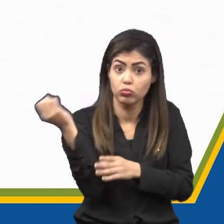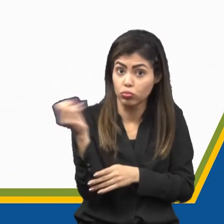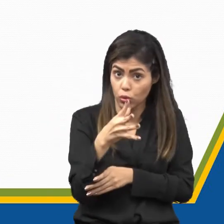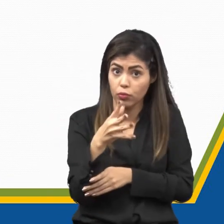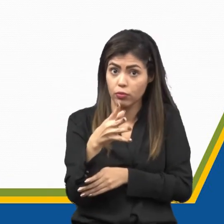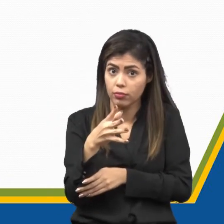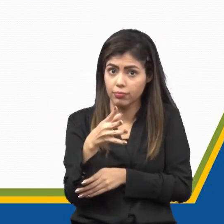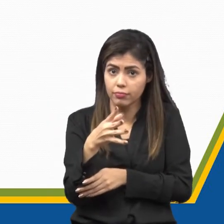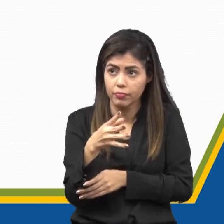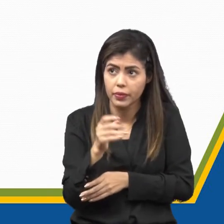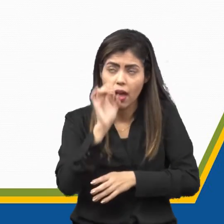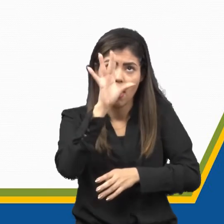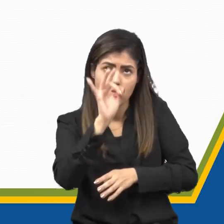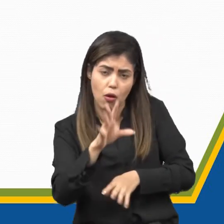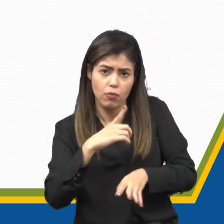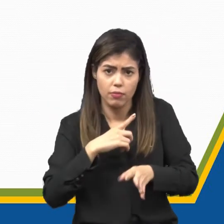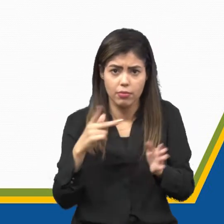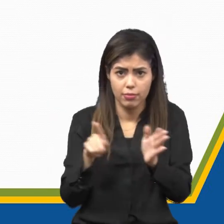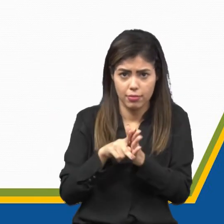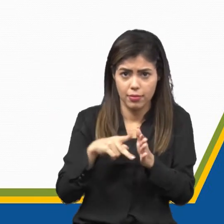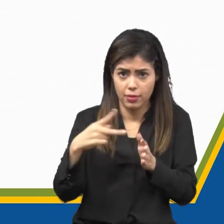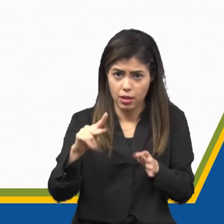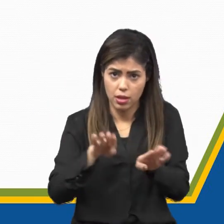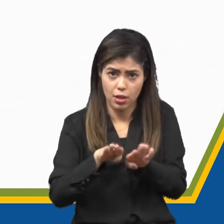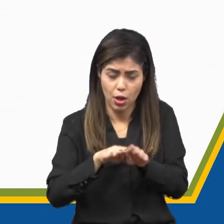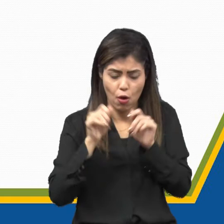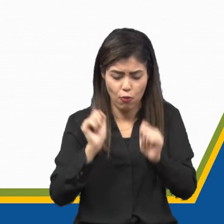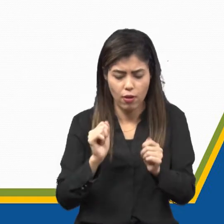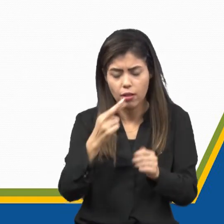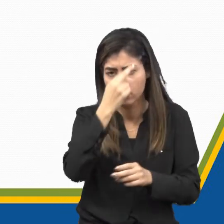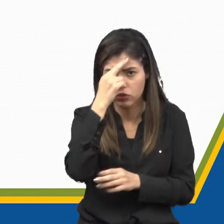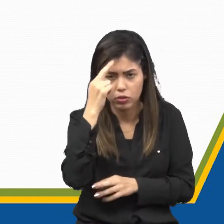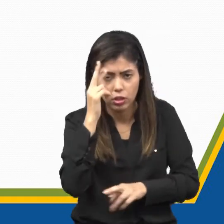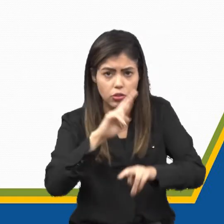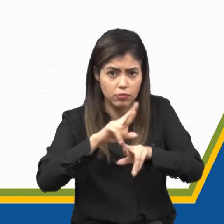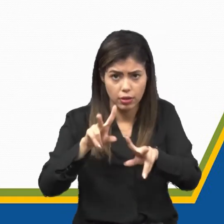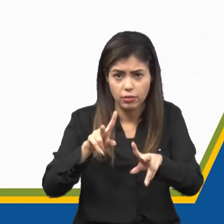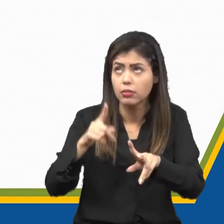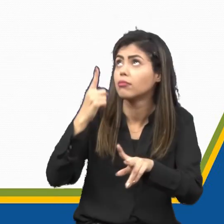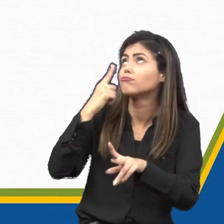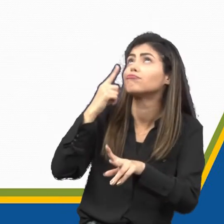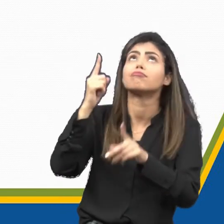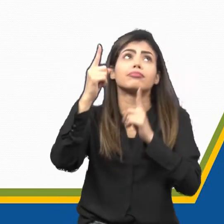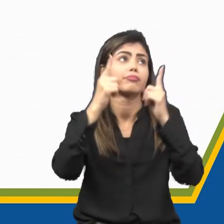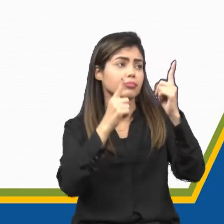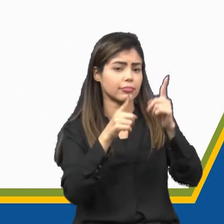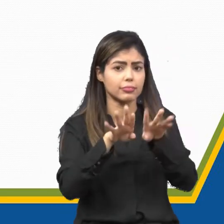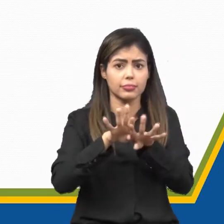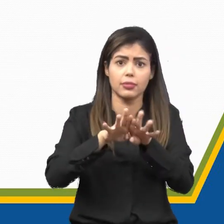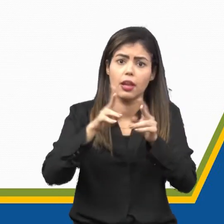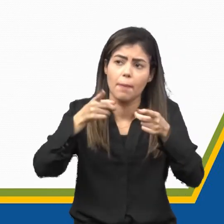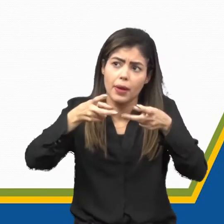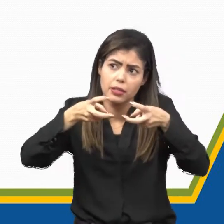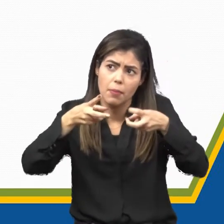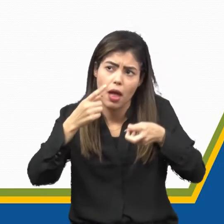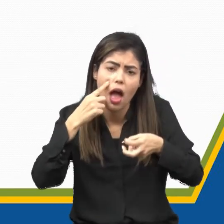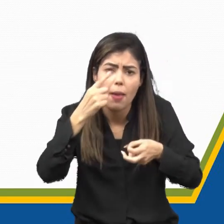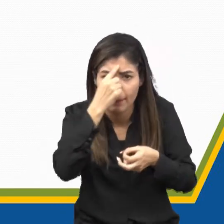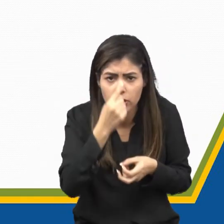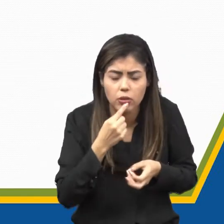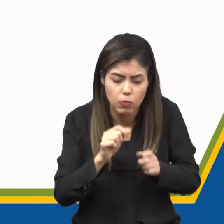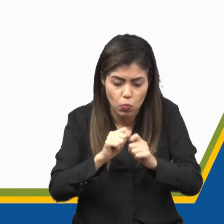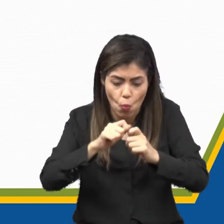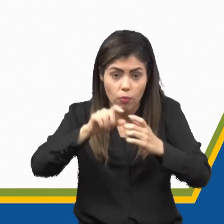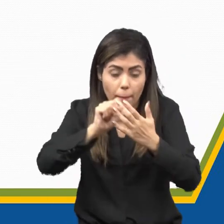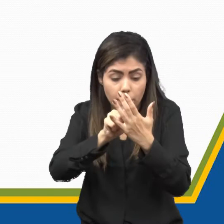para a cena. Cada um deles vivencia e conta uma história diferente no próprio corpo. Se vocês conseguissem ver essa imagem,